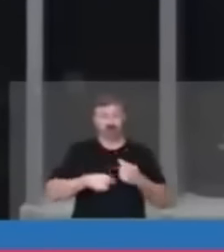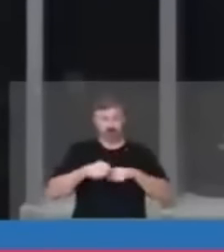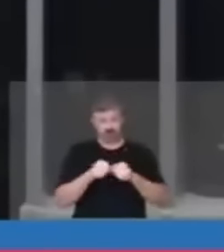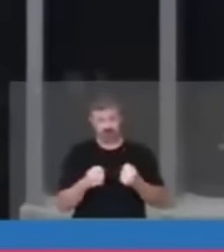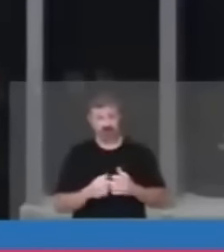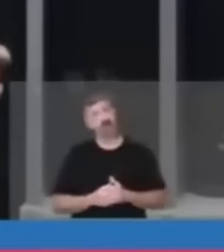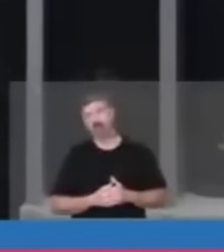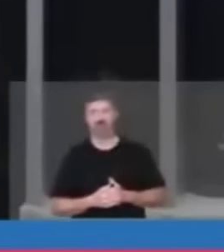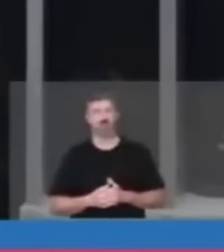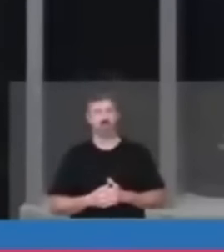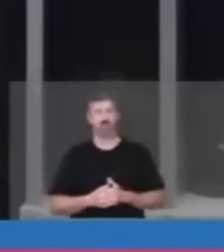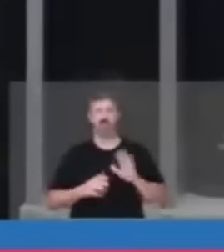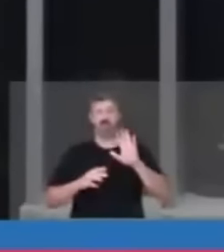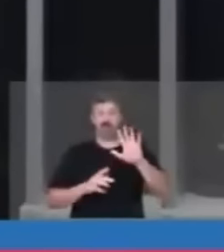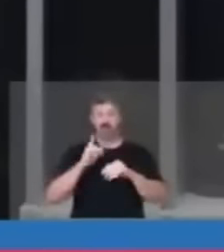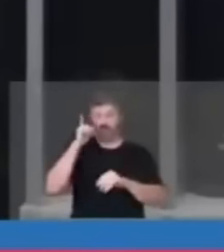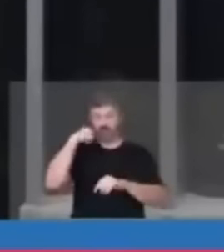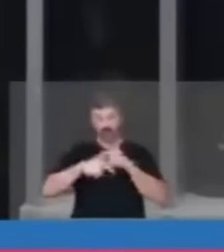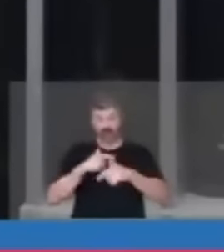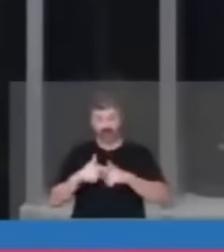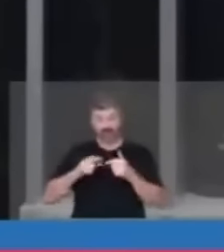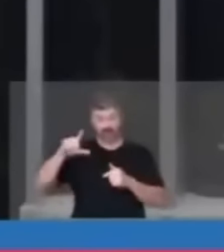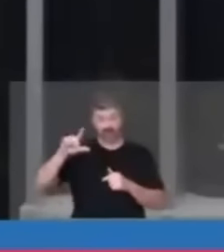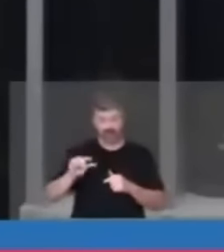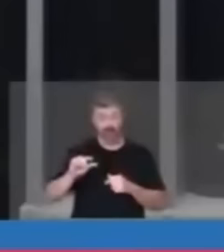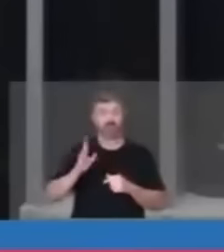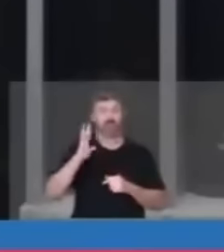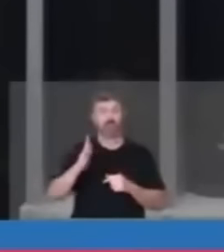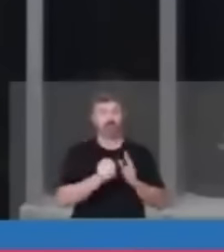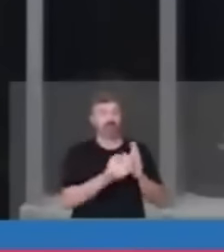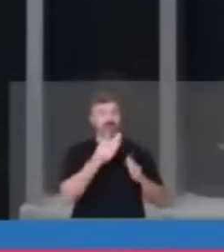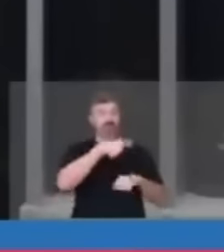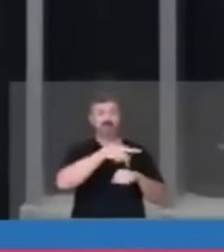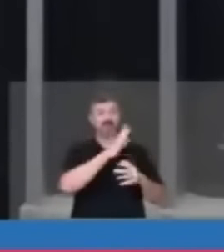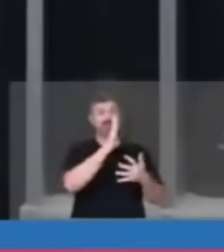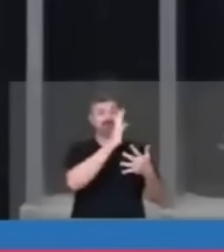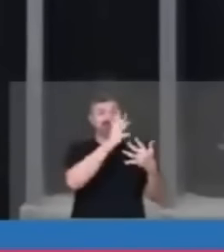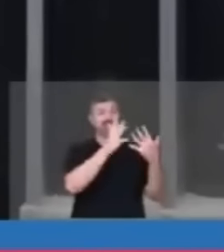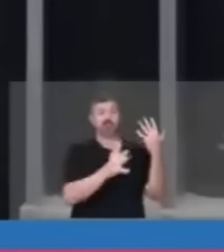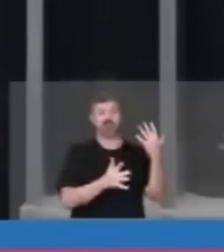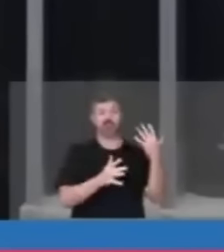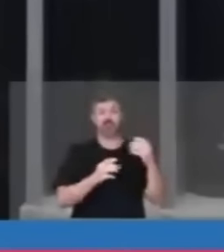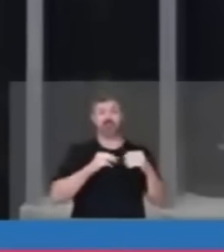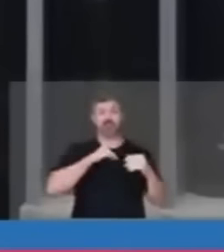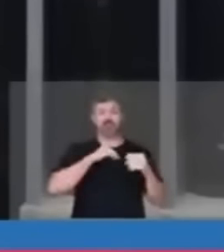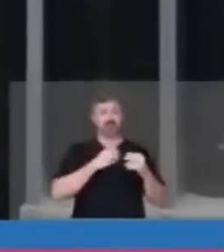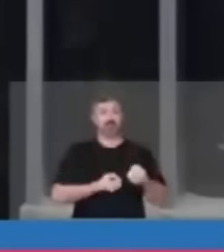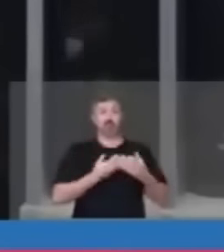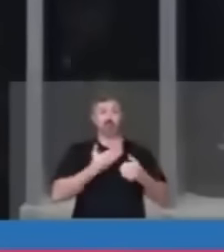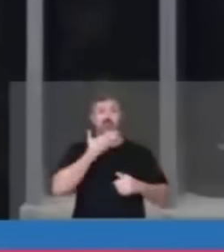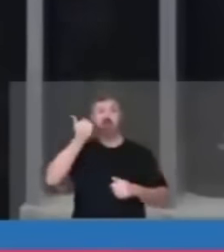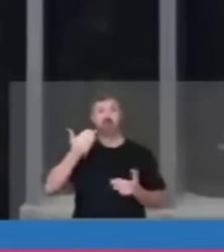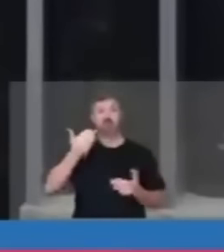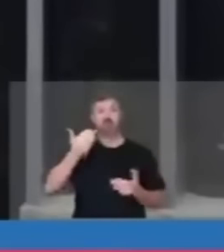economia. Aliás, a redução da jornada tem sido implementada em vários países do mundo sem redução da produtividade.